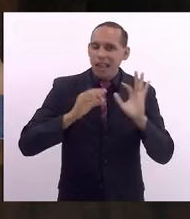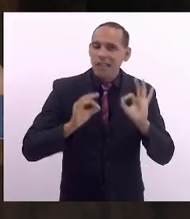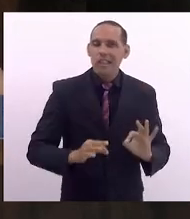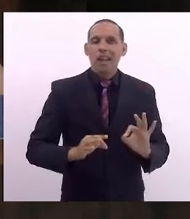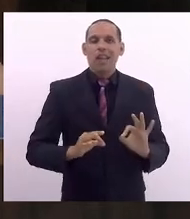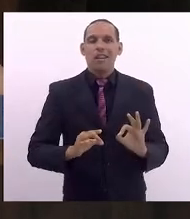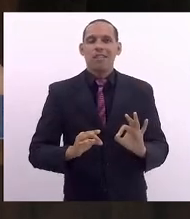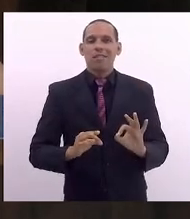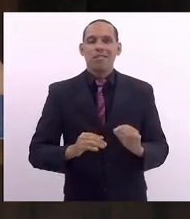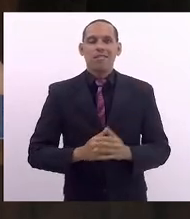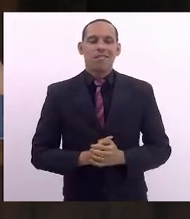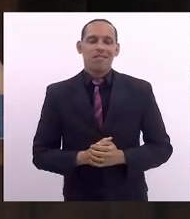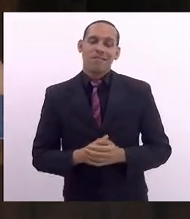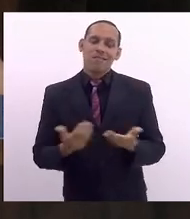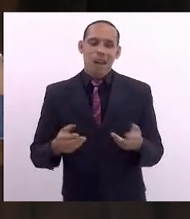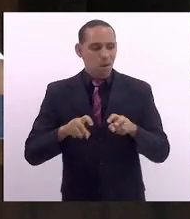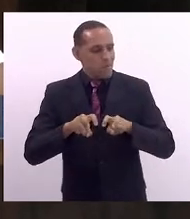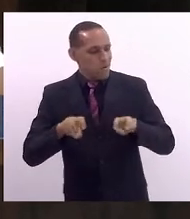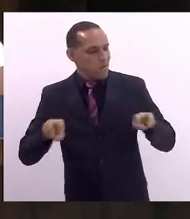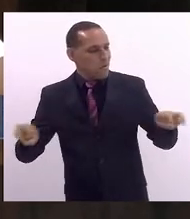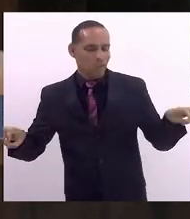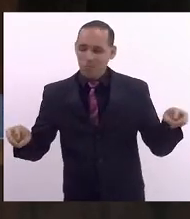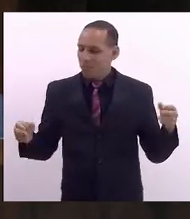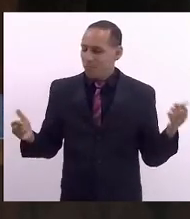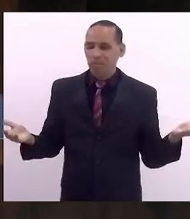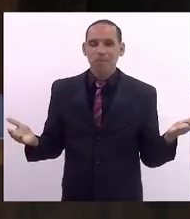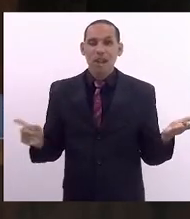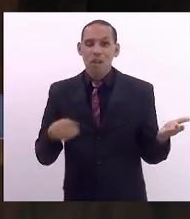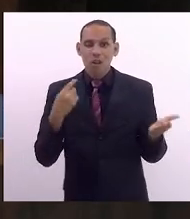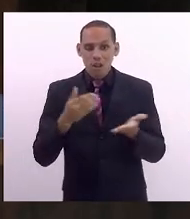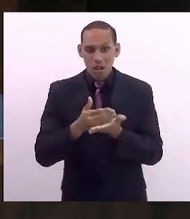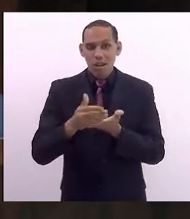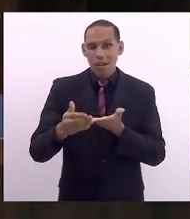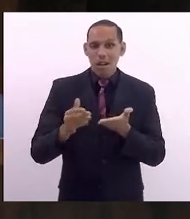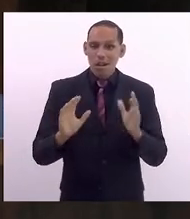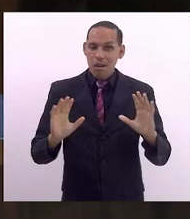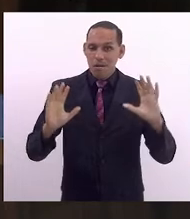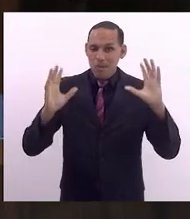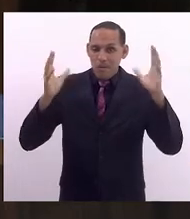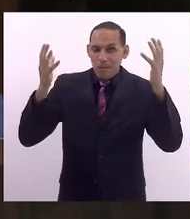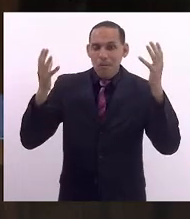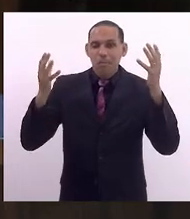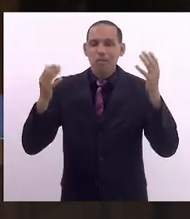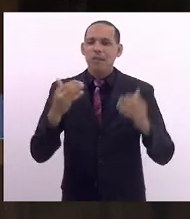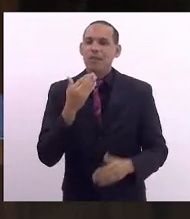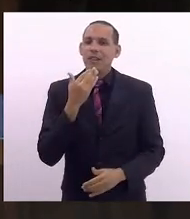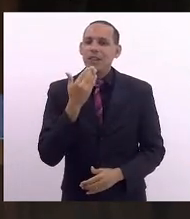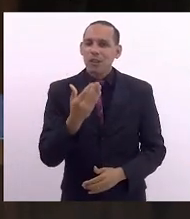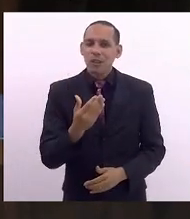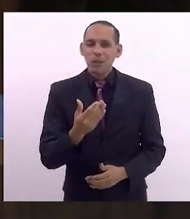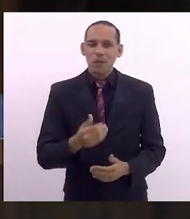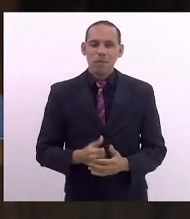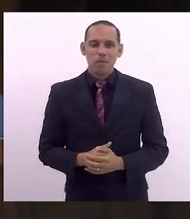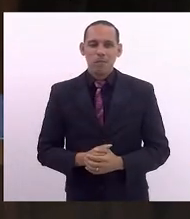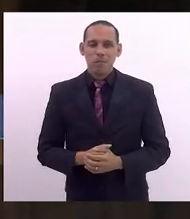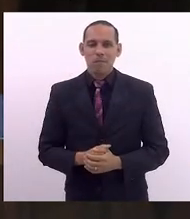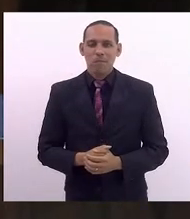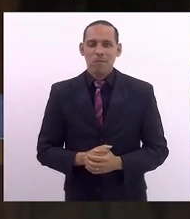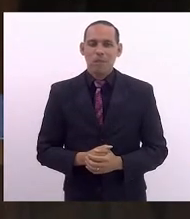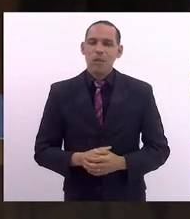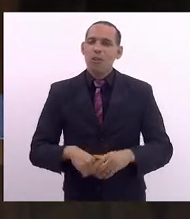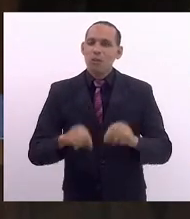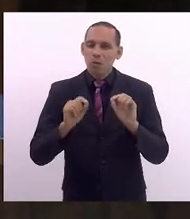Quero então agora, com a mesa composta, para que possamos dar início à nossa cerimônia, pedir o